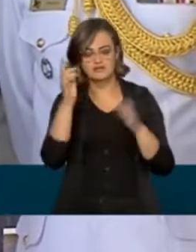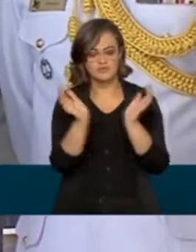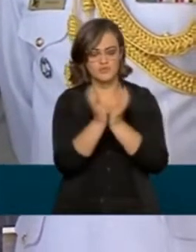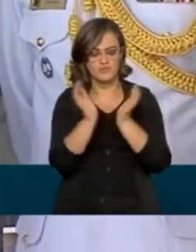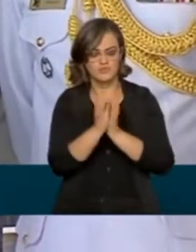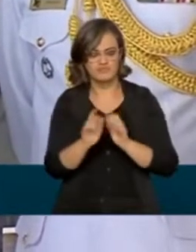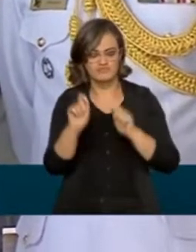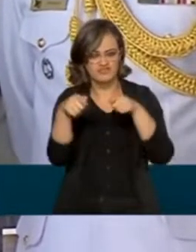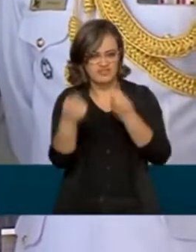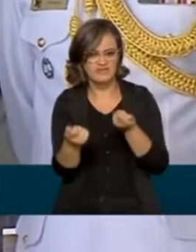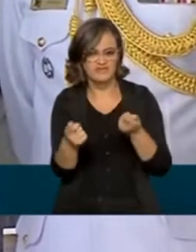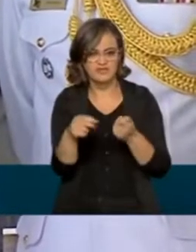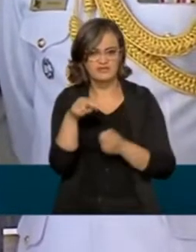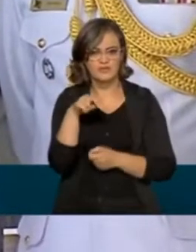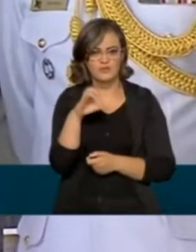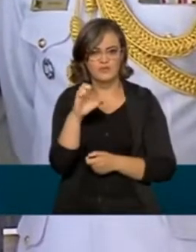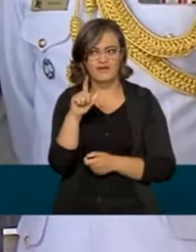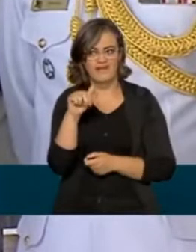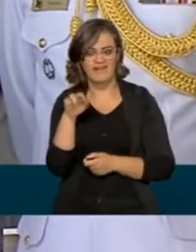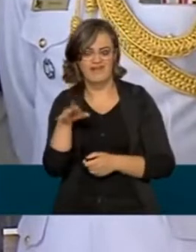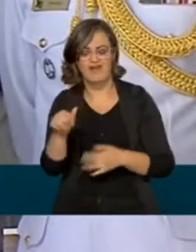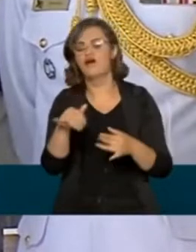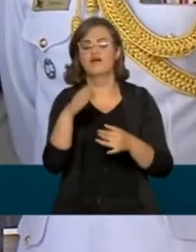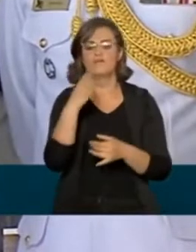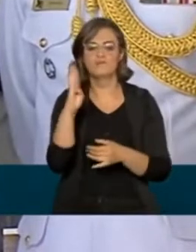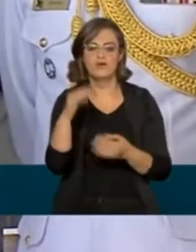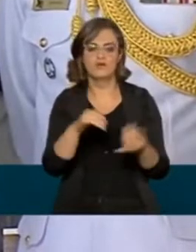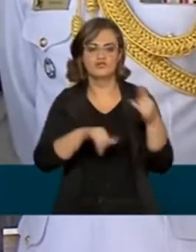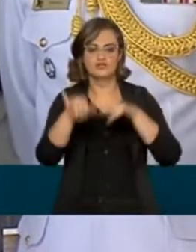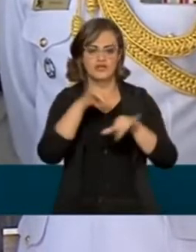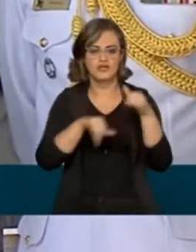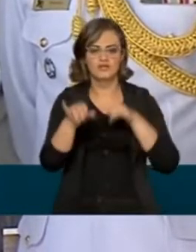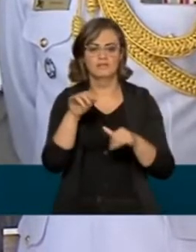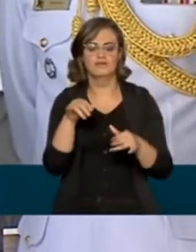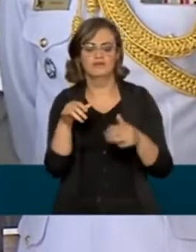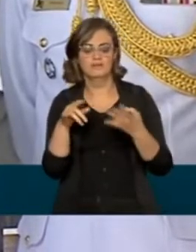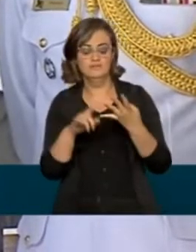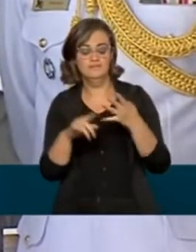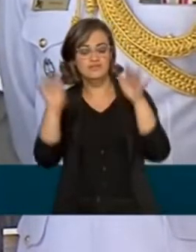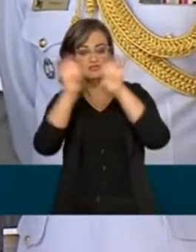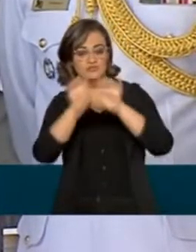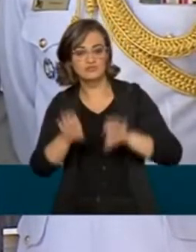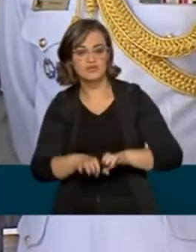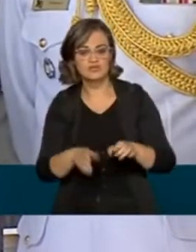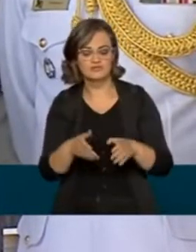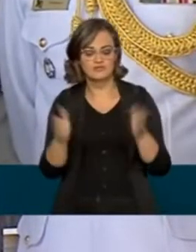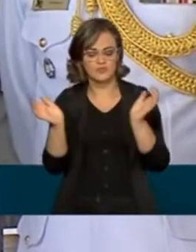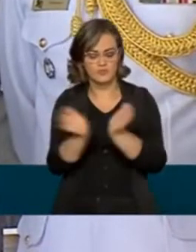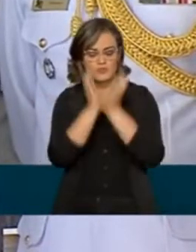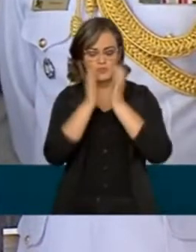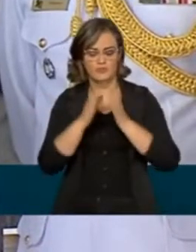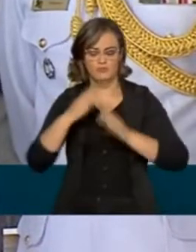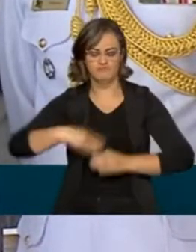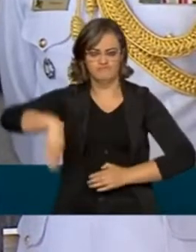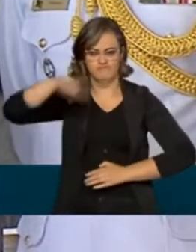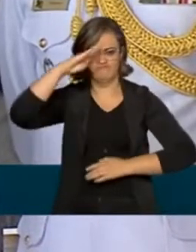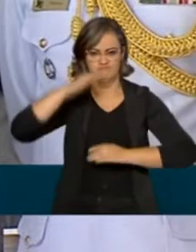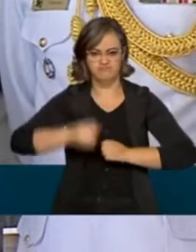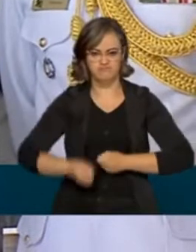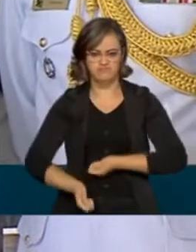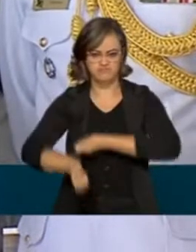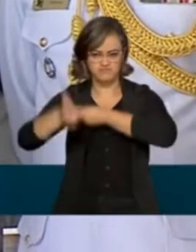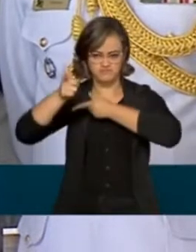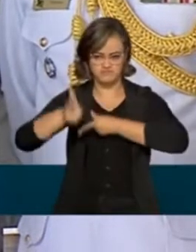Defesa Nuclear, Biológica, Química e Radiológico, e a reestruturação do Corpo de Fuzileiros Navais